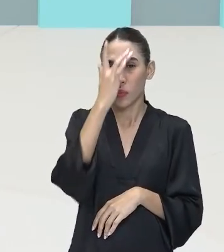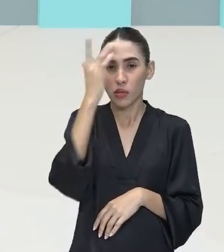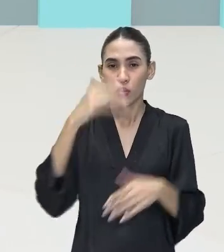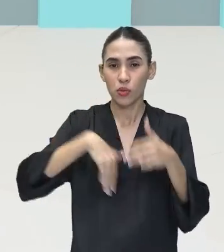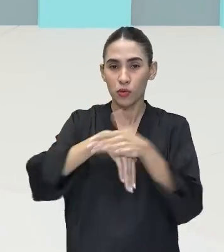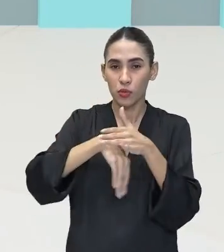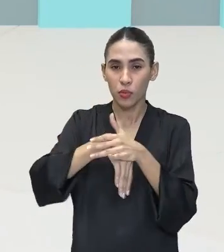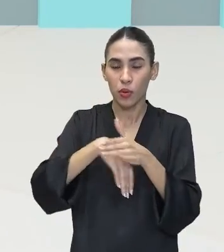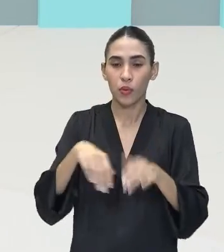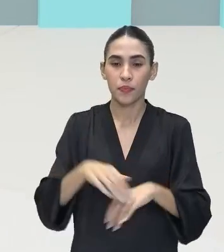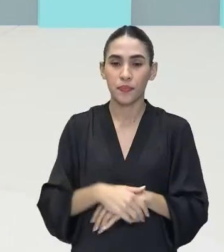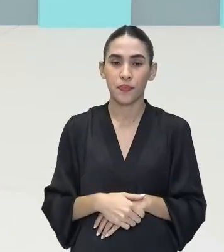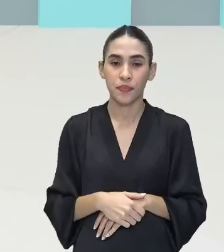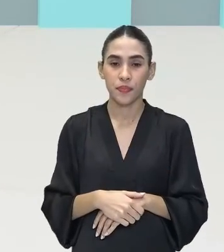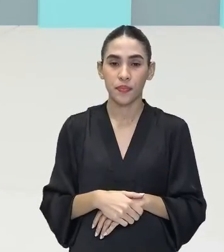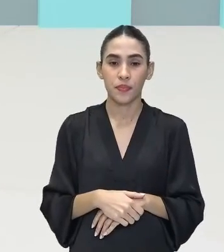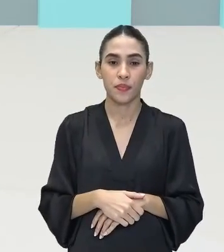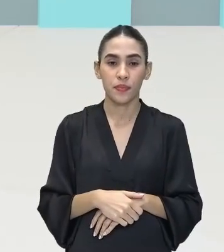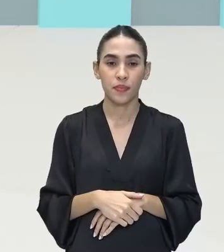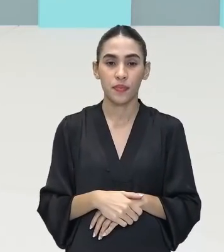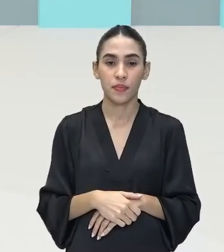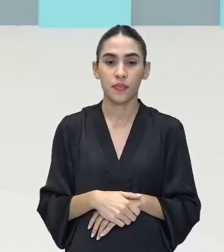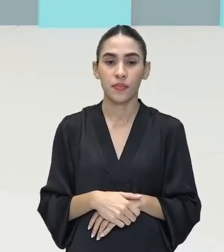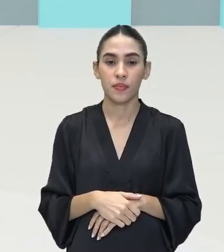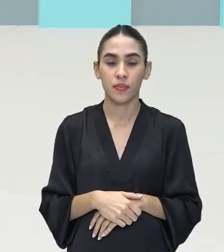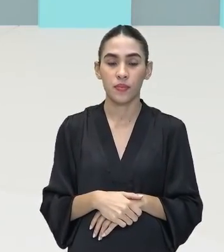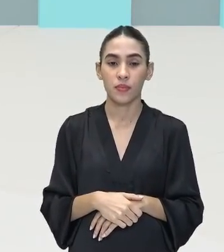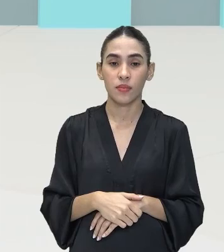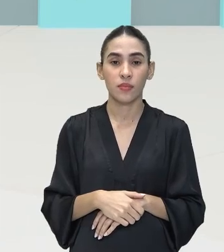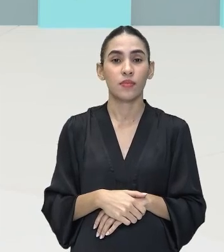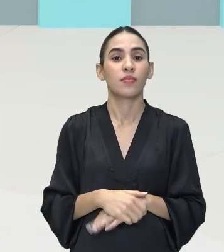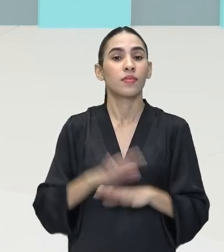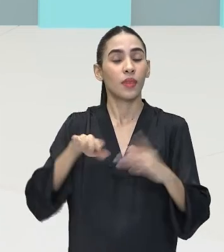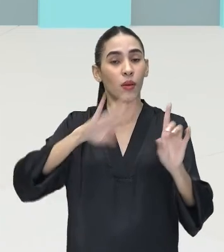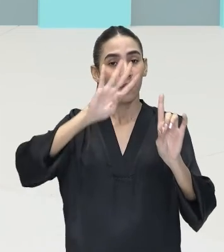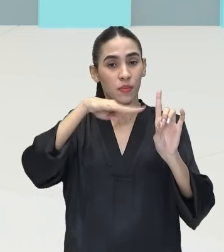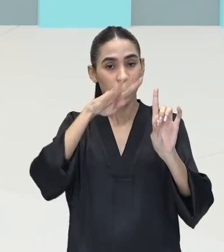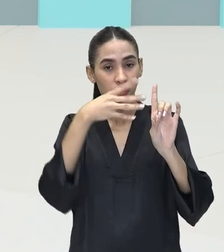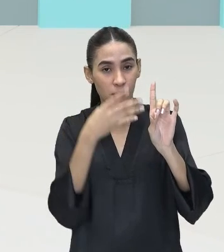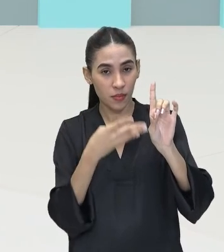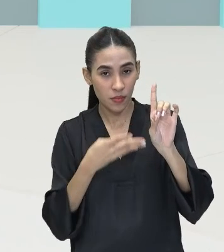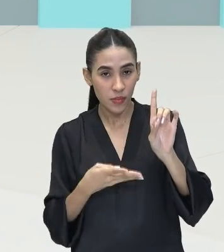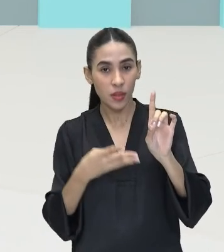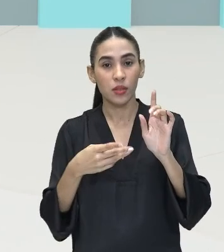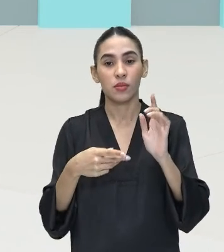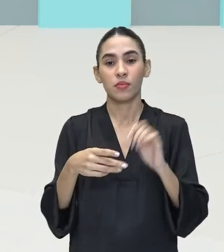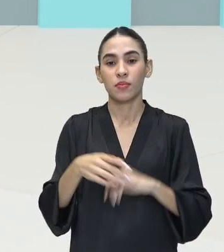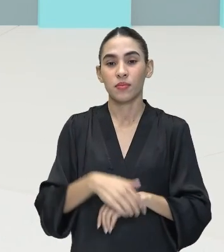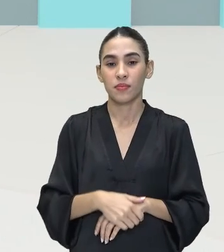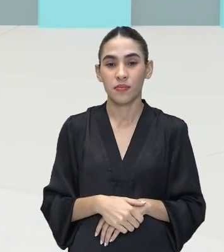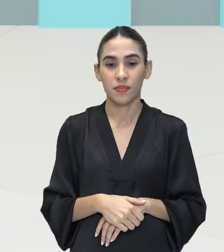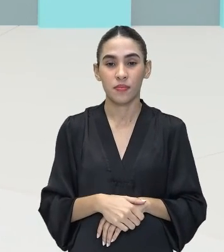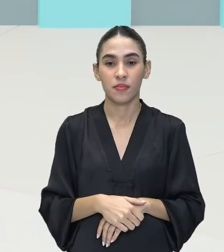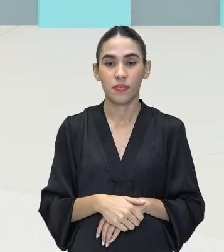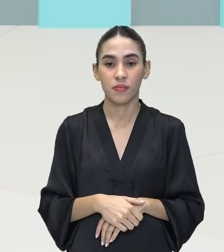Messi. Então, em homenagem à eterna rivalidade.